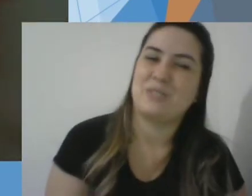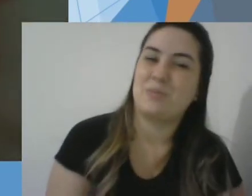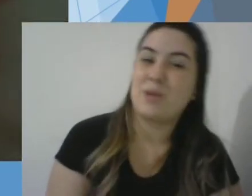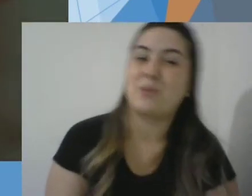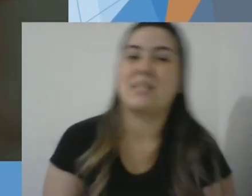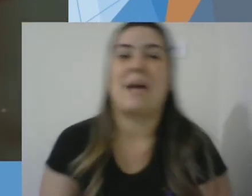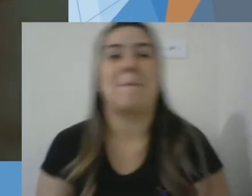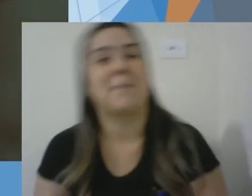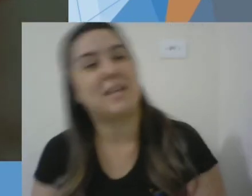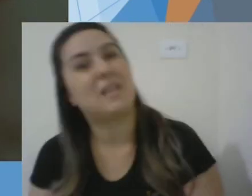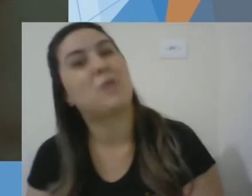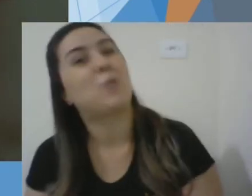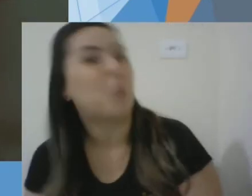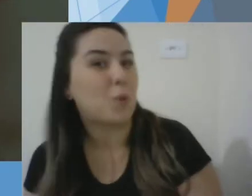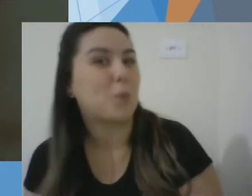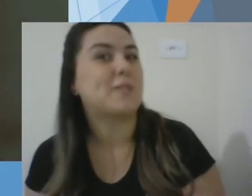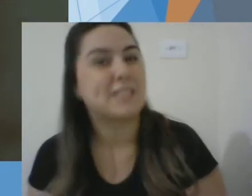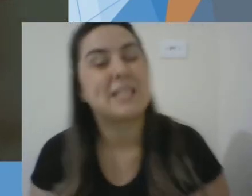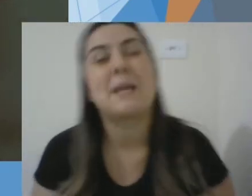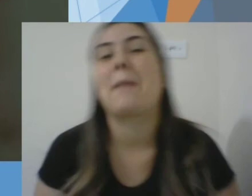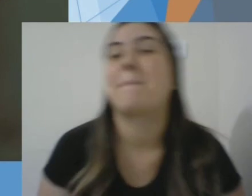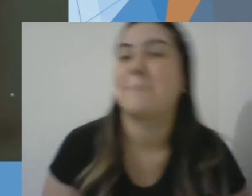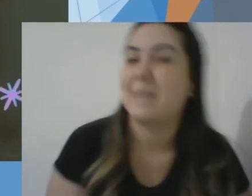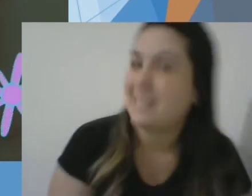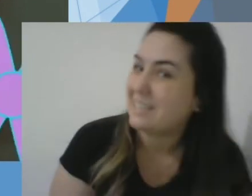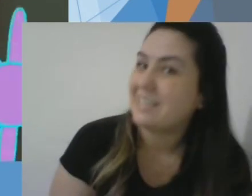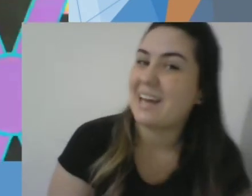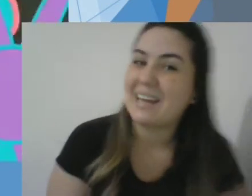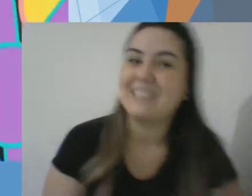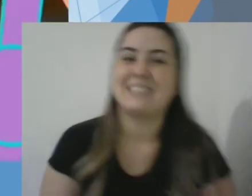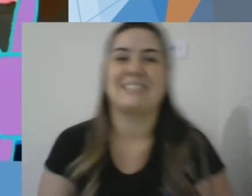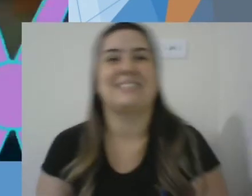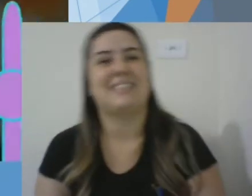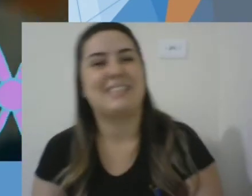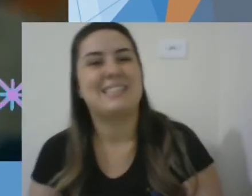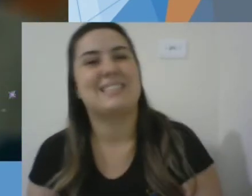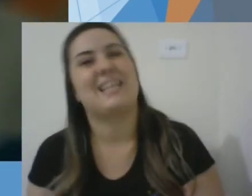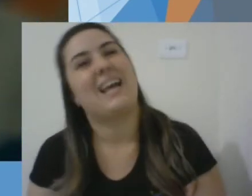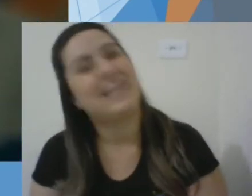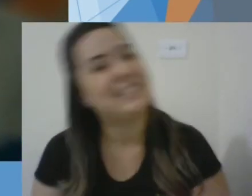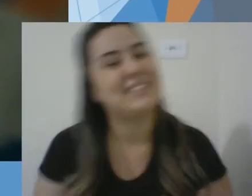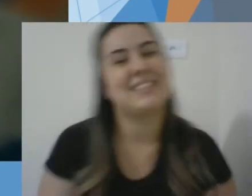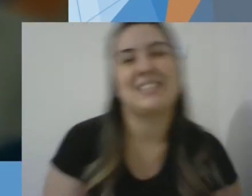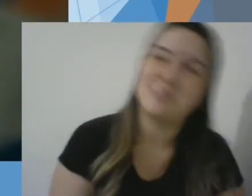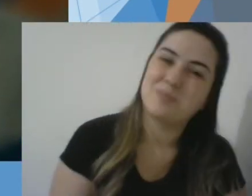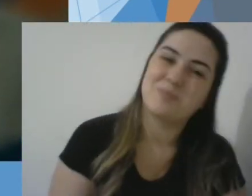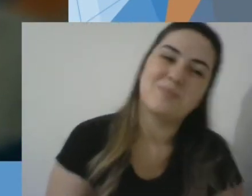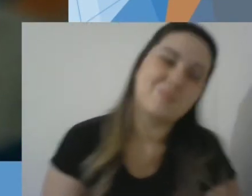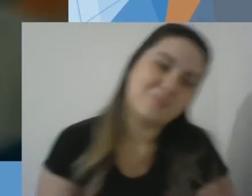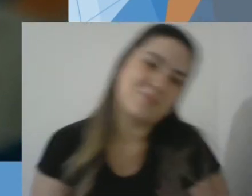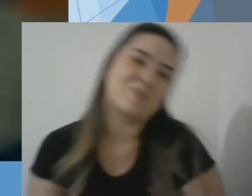rever os meus amigos e brincar e dançar e